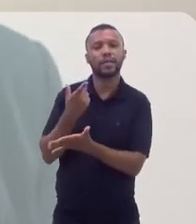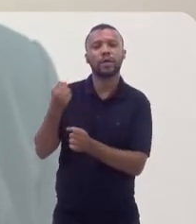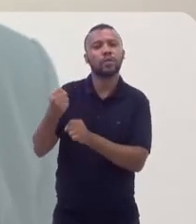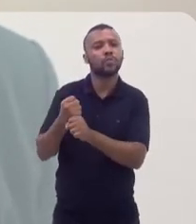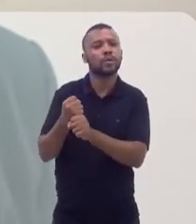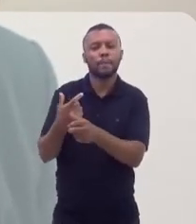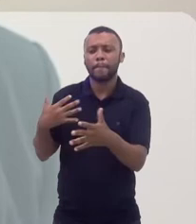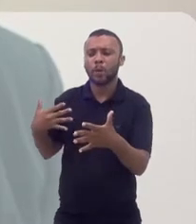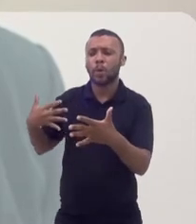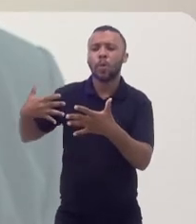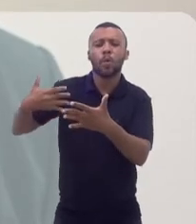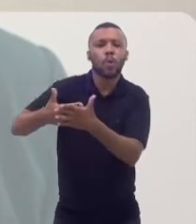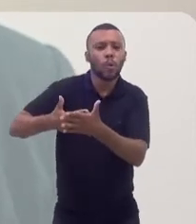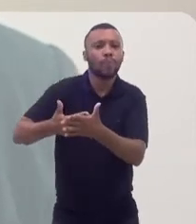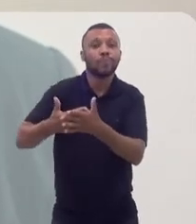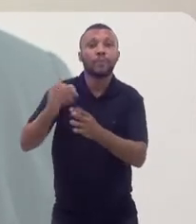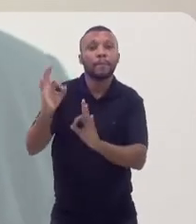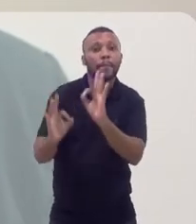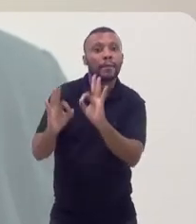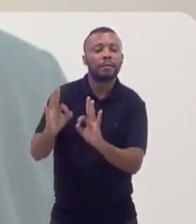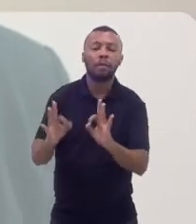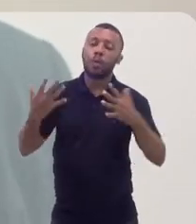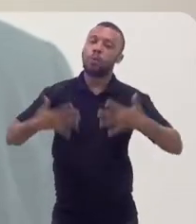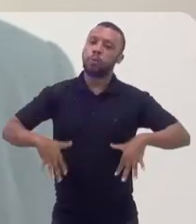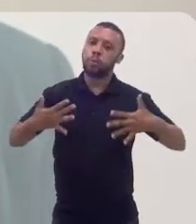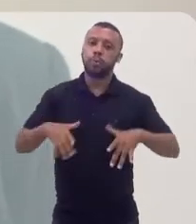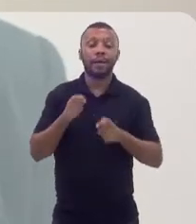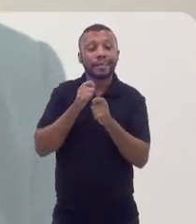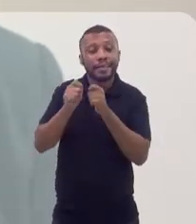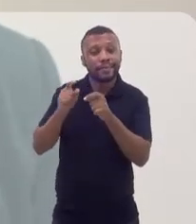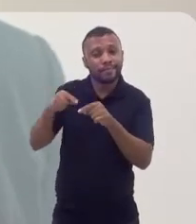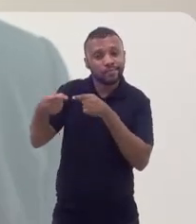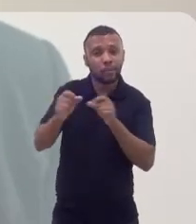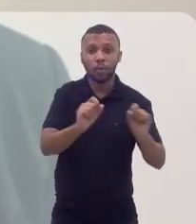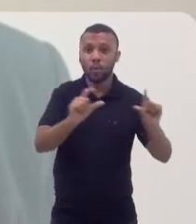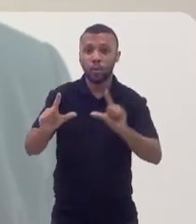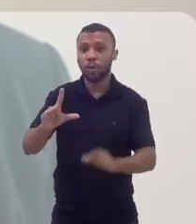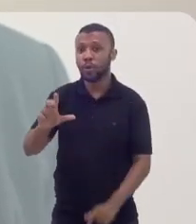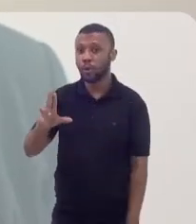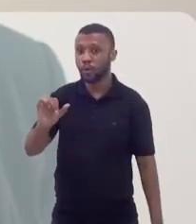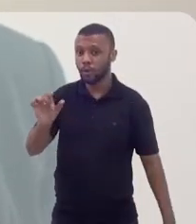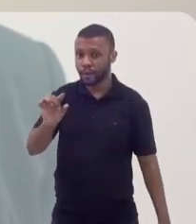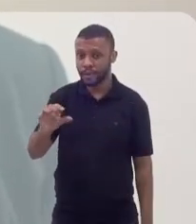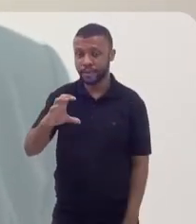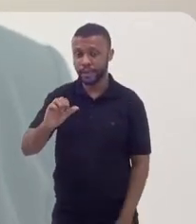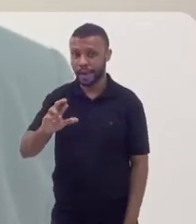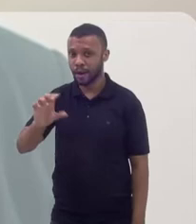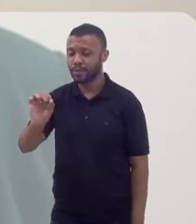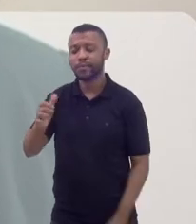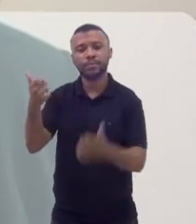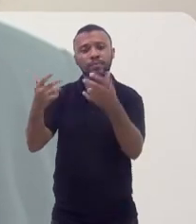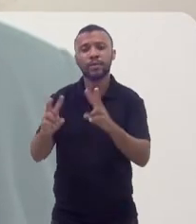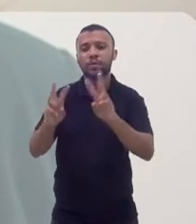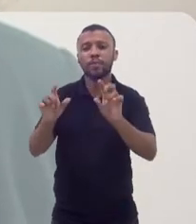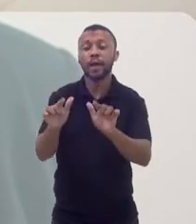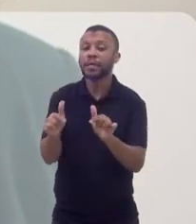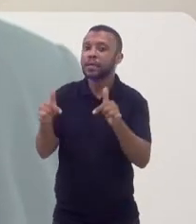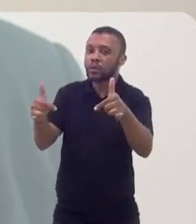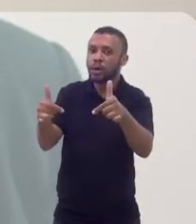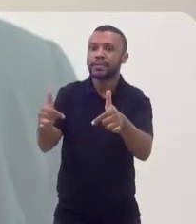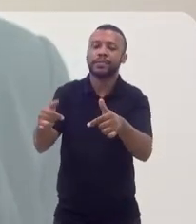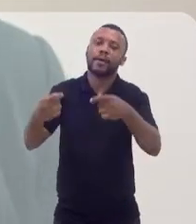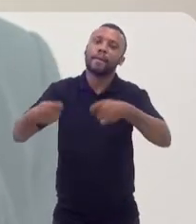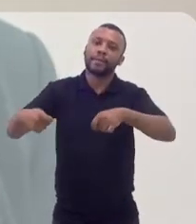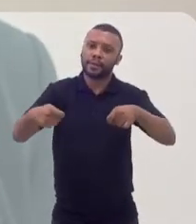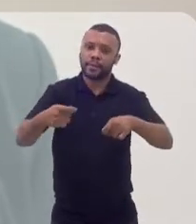longo de todo o ano. Os preparativos são enormes. Na entrevista a seguir, Luiz Carlos Prestes fala sobre as ações necessárias